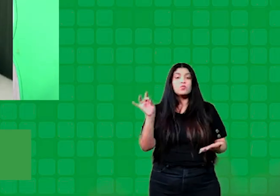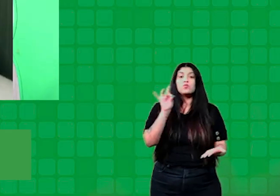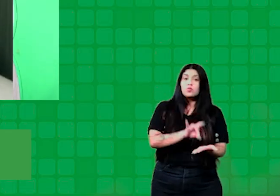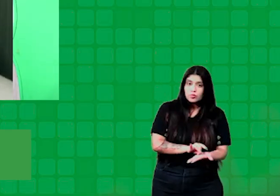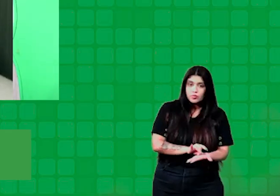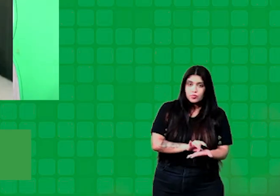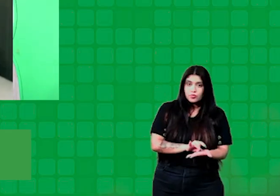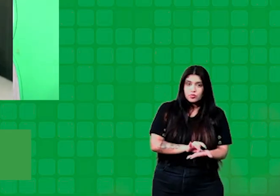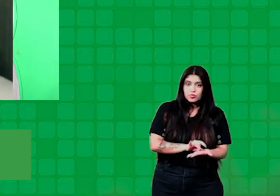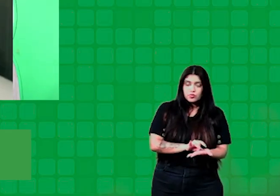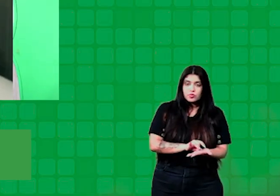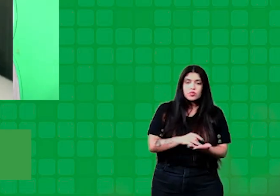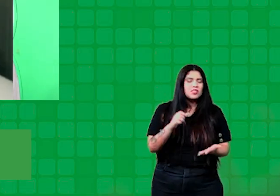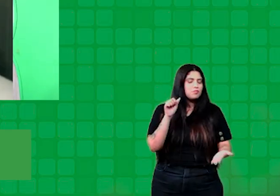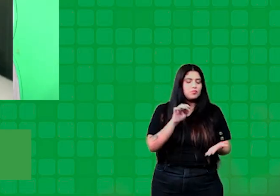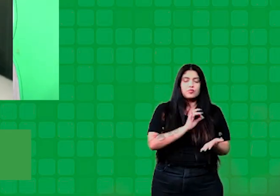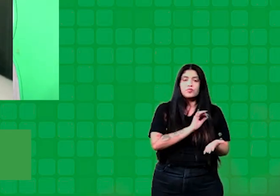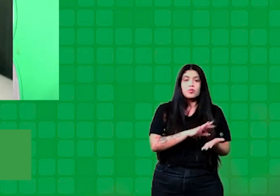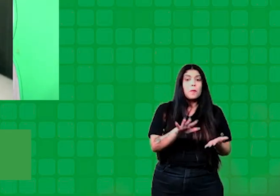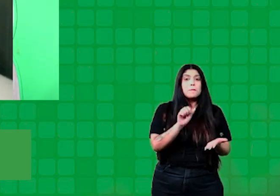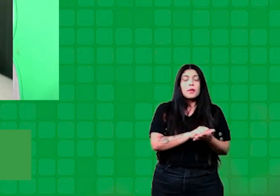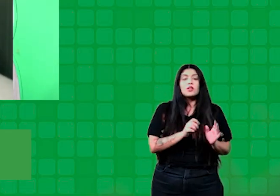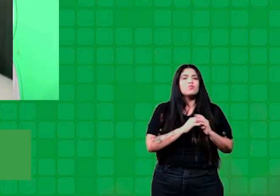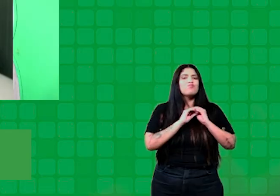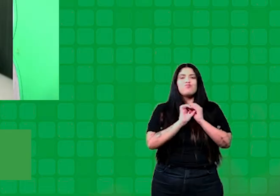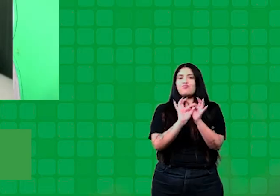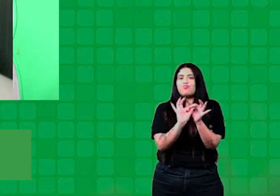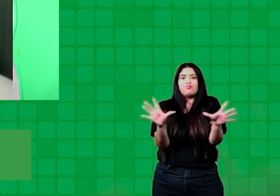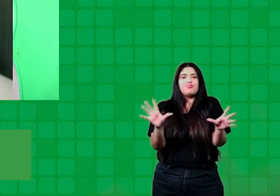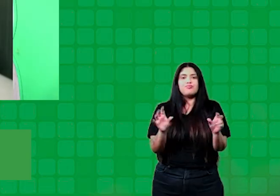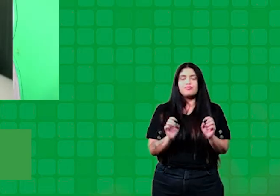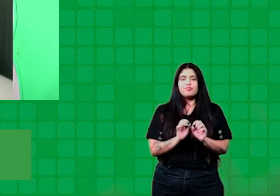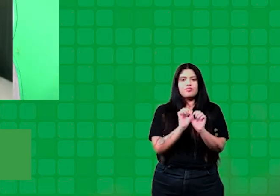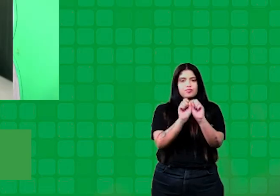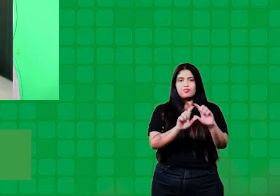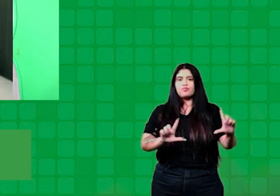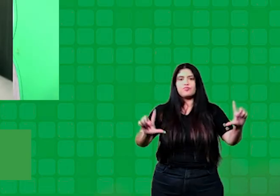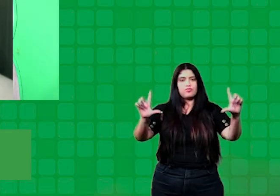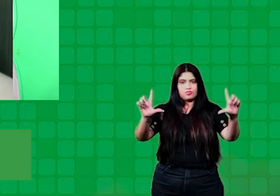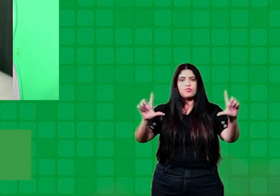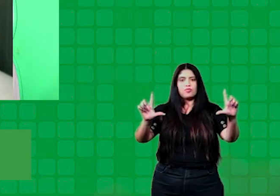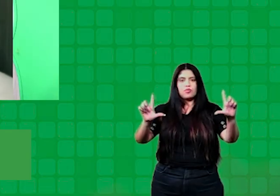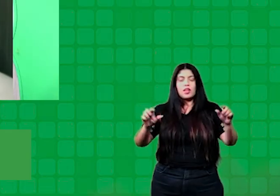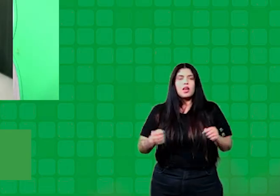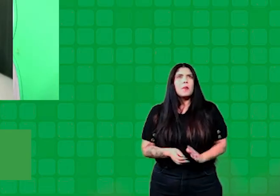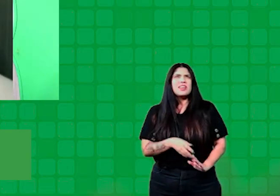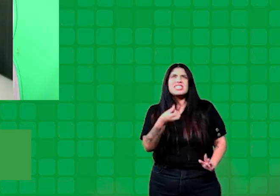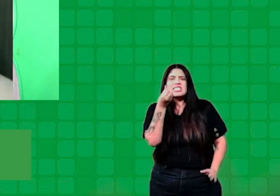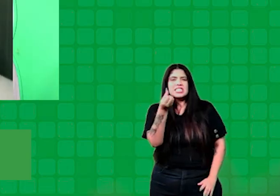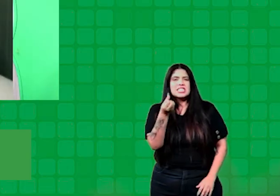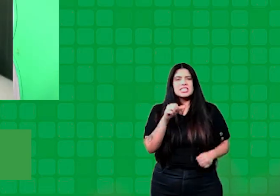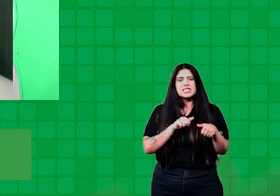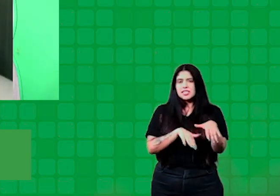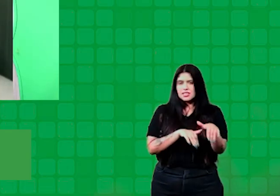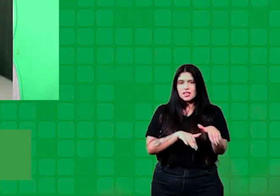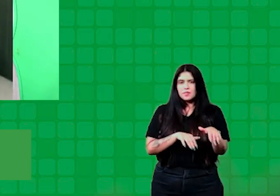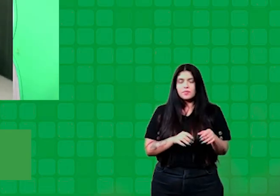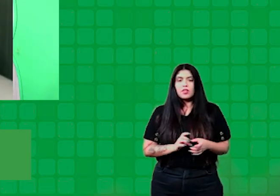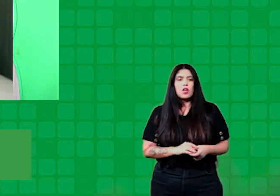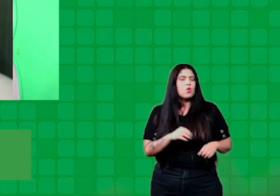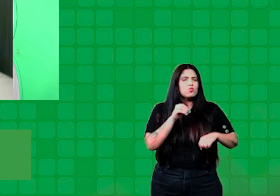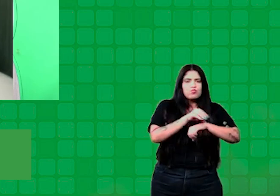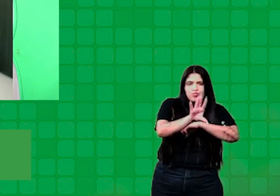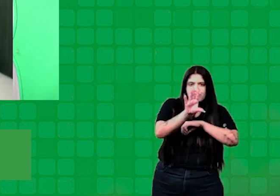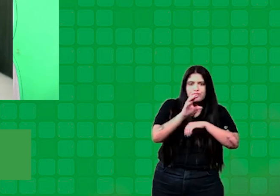isso já vai para a publicação, tá? Então dá tempo, porque hoje ainda é 16 de setembro. E o lançamento vai ser no dia 8 de